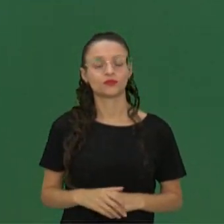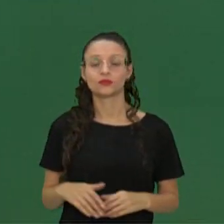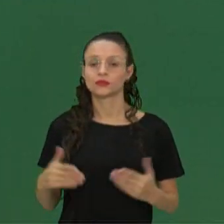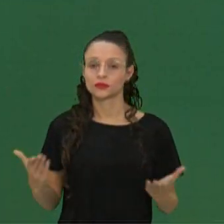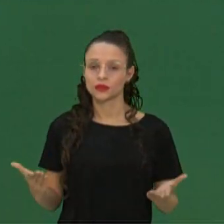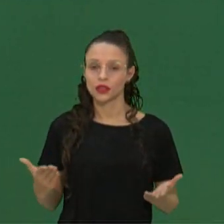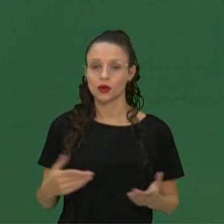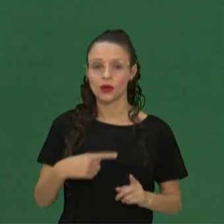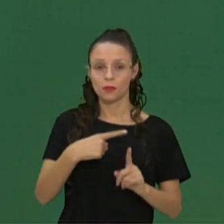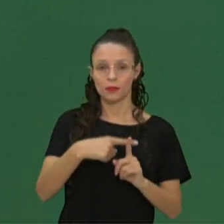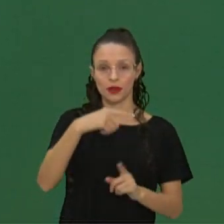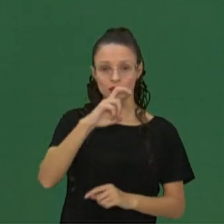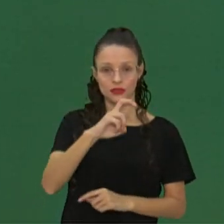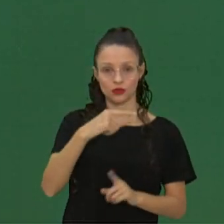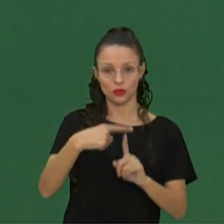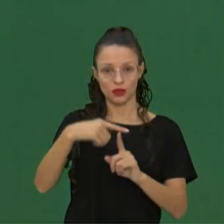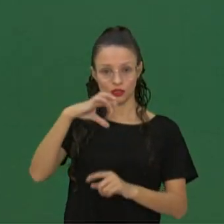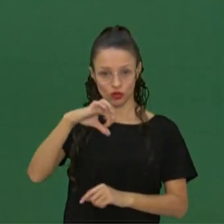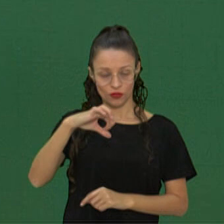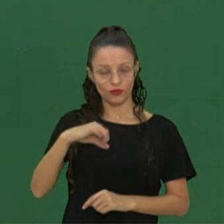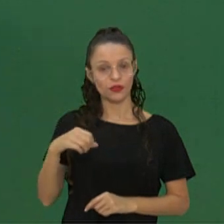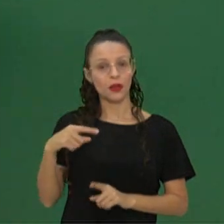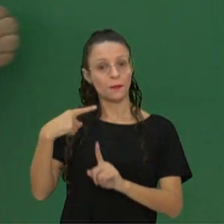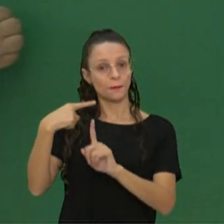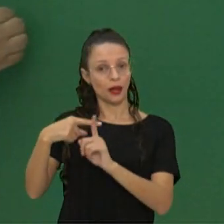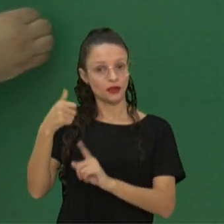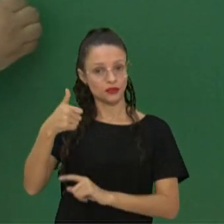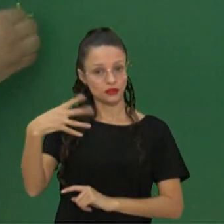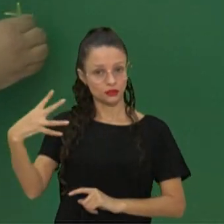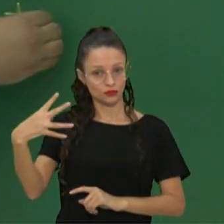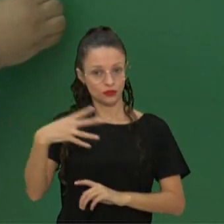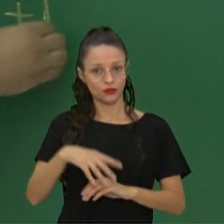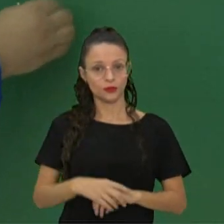Então, mais 5 mais 9 dá quanto? Mais 14.